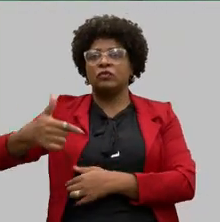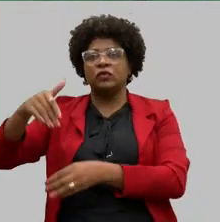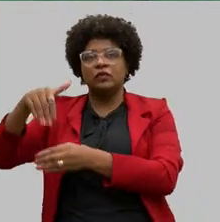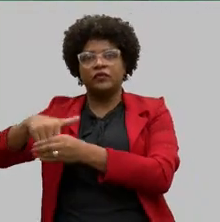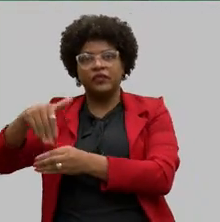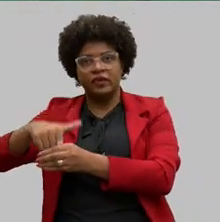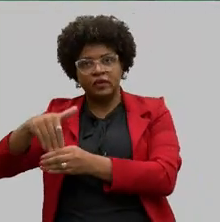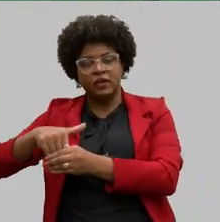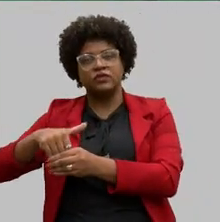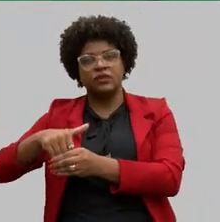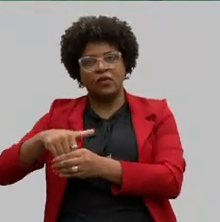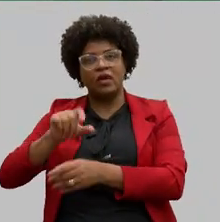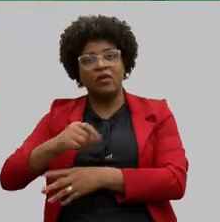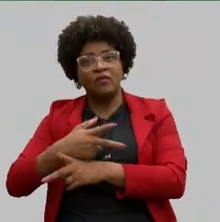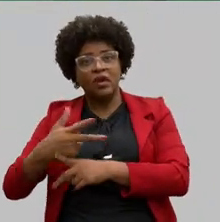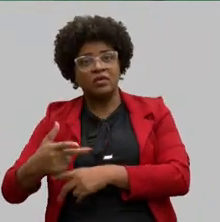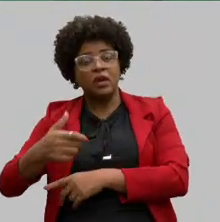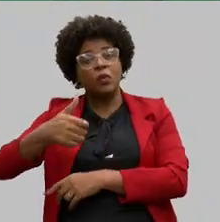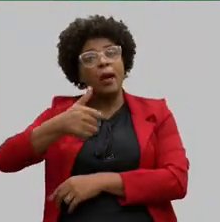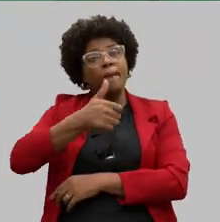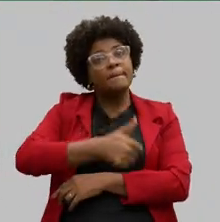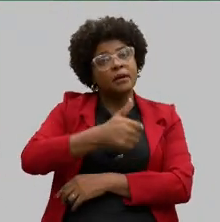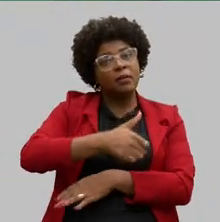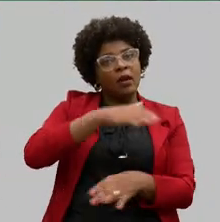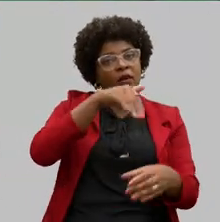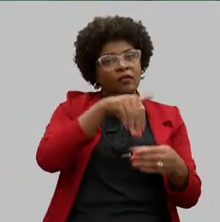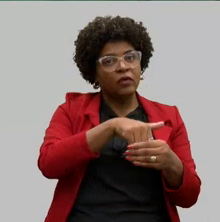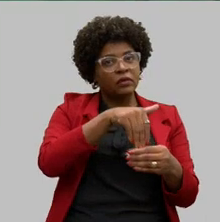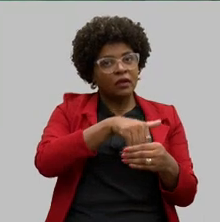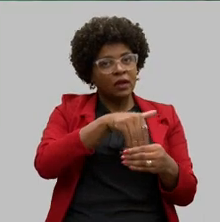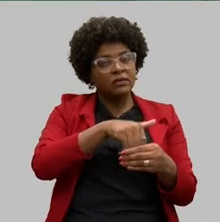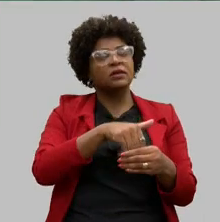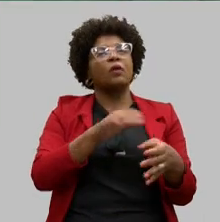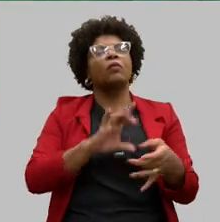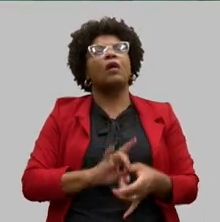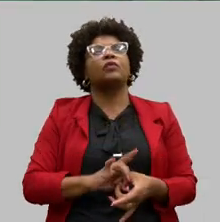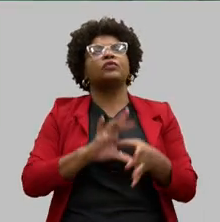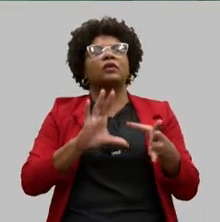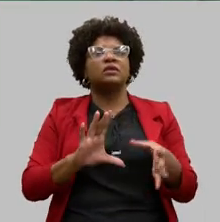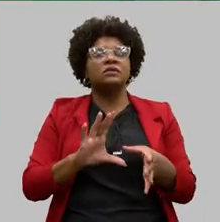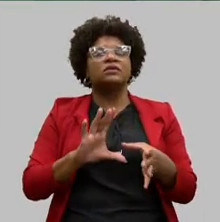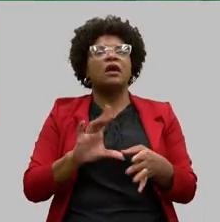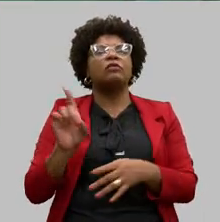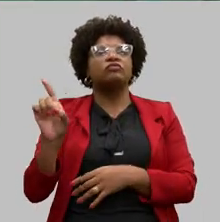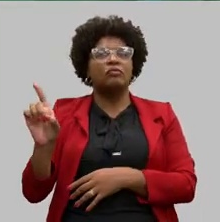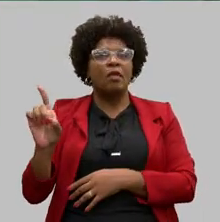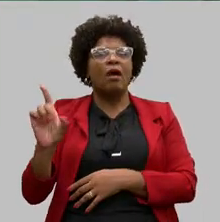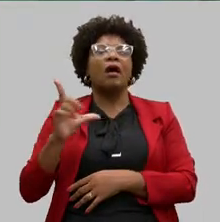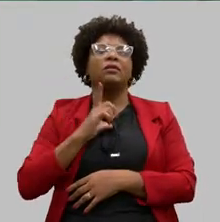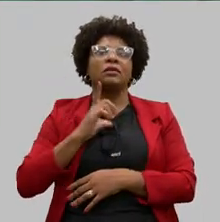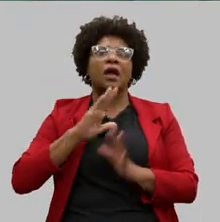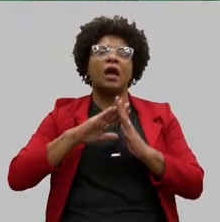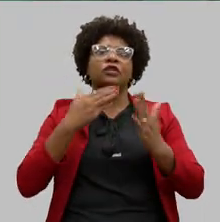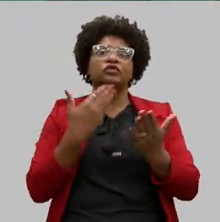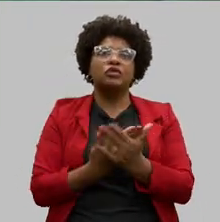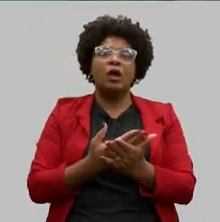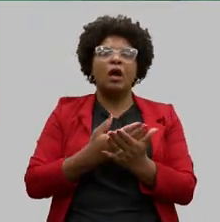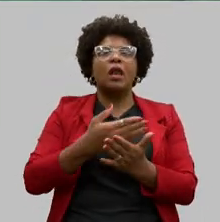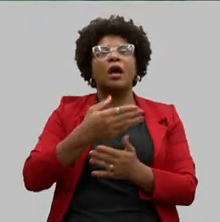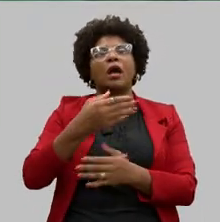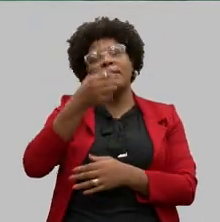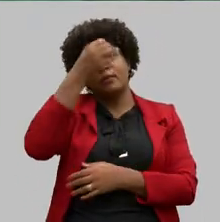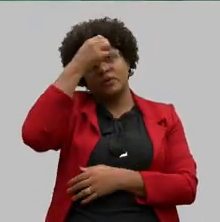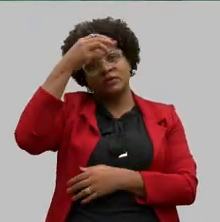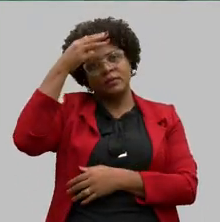vencido no primeiro turno o imóvel destina seu funcionamento da Escola Municipal Mary Maria de Aquino no município de